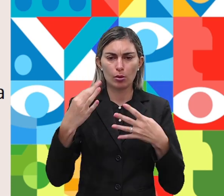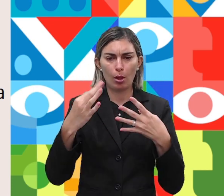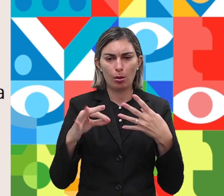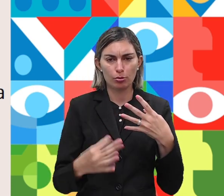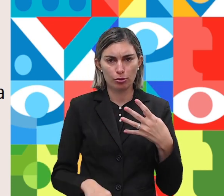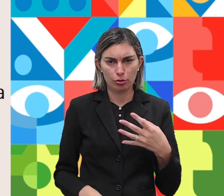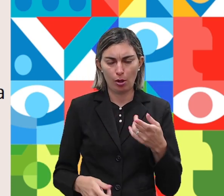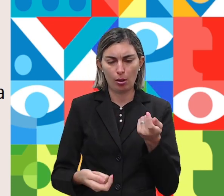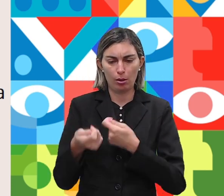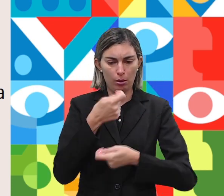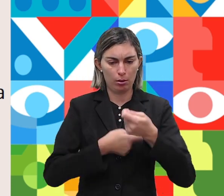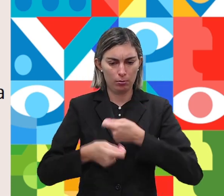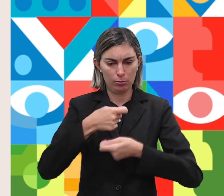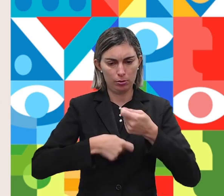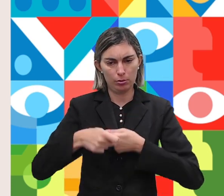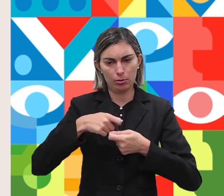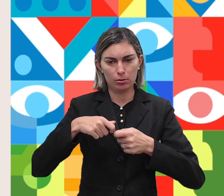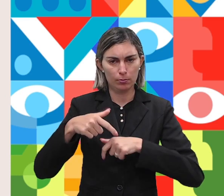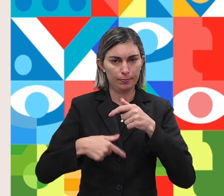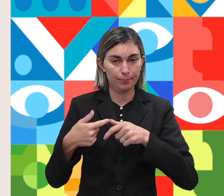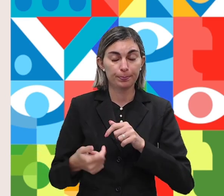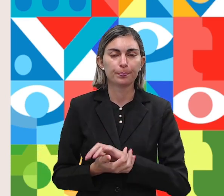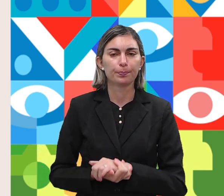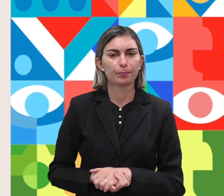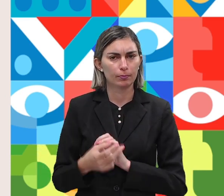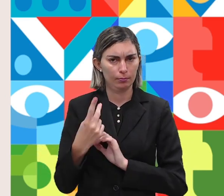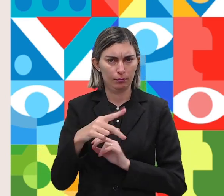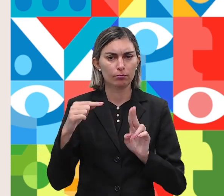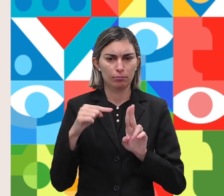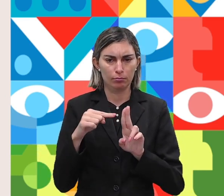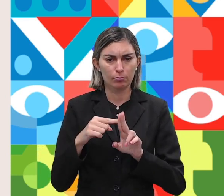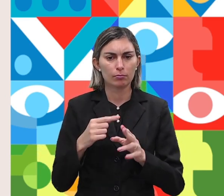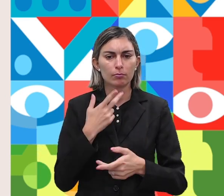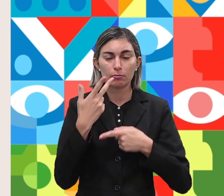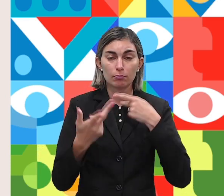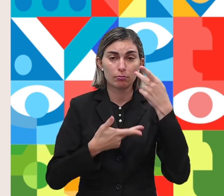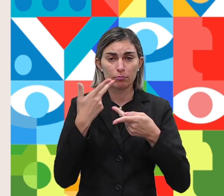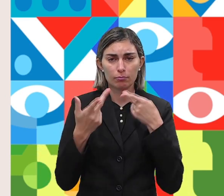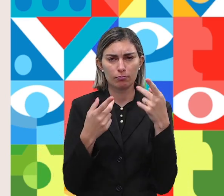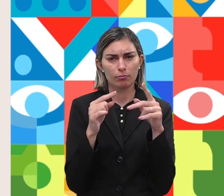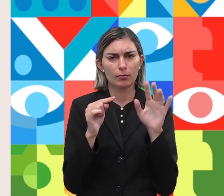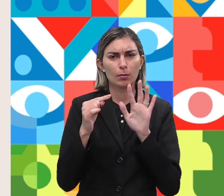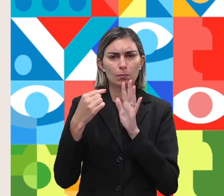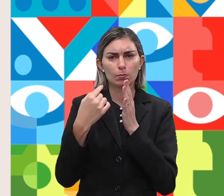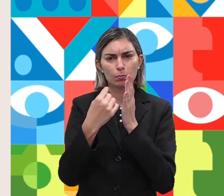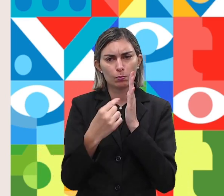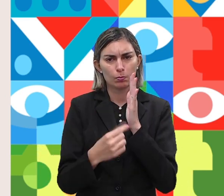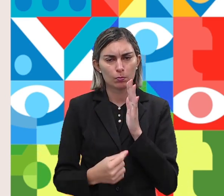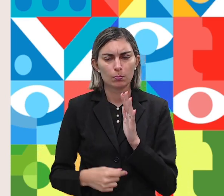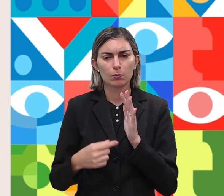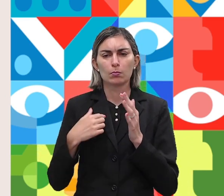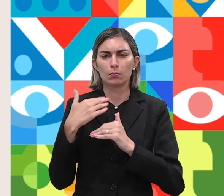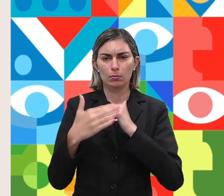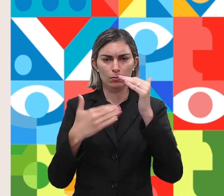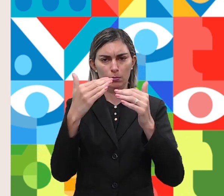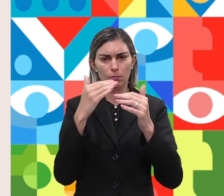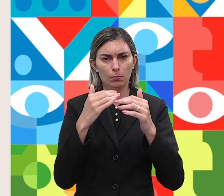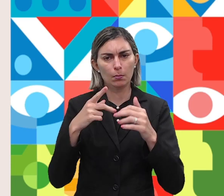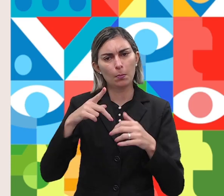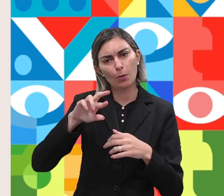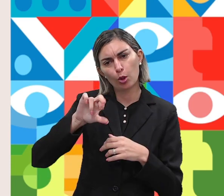e Administração da Produção. Nessa unidade vamos falar sobre indicadores de desempenho e de